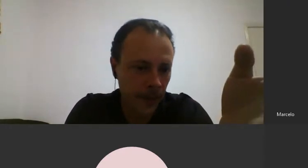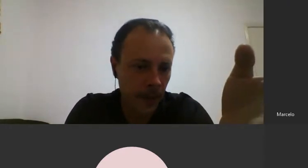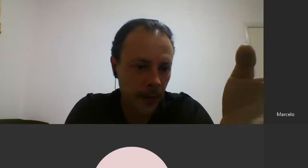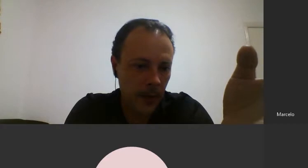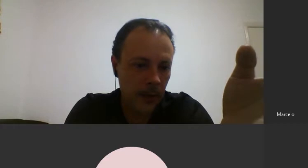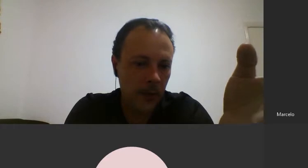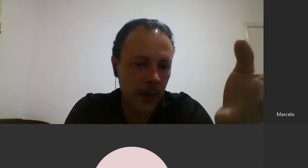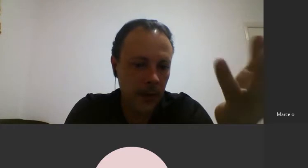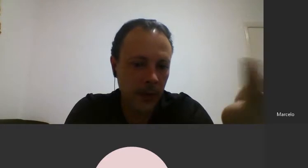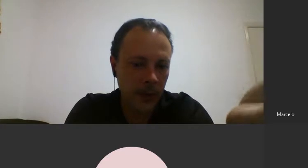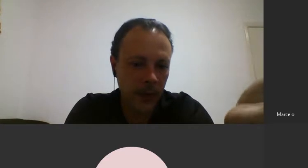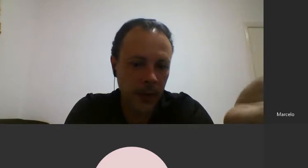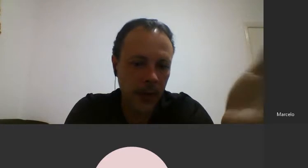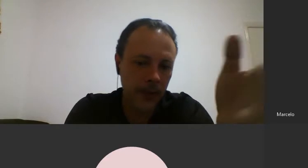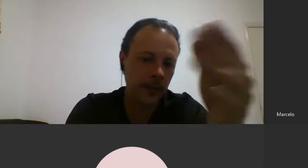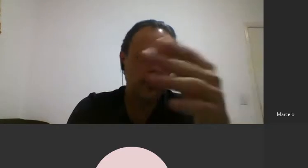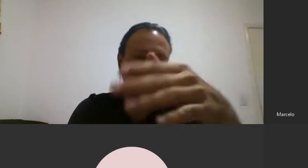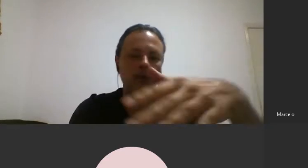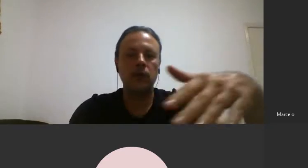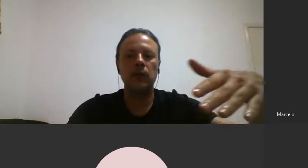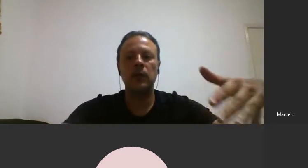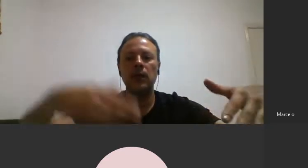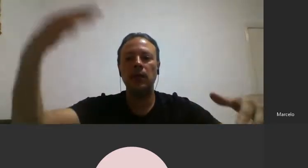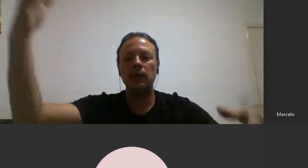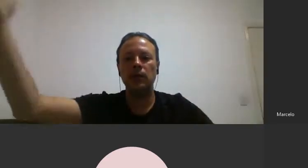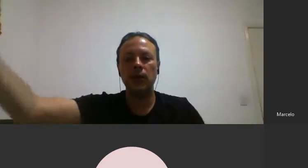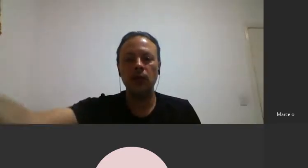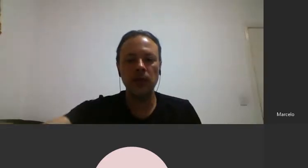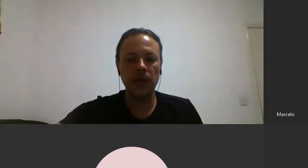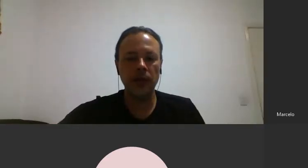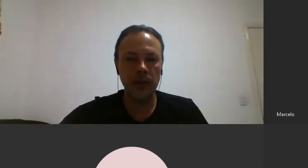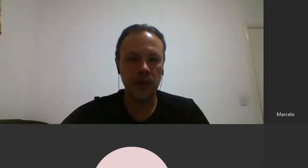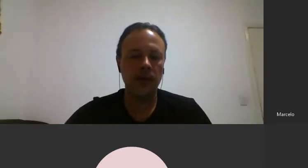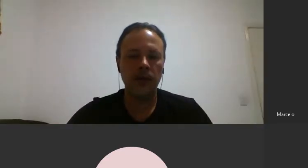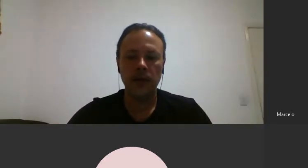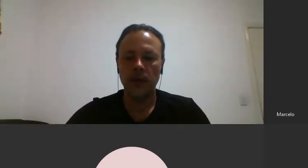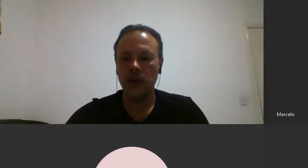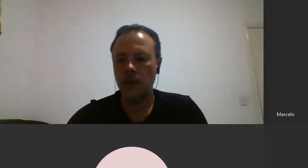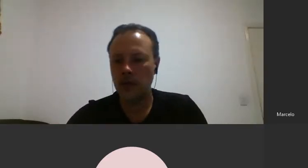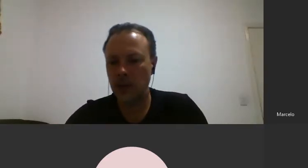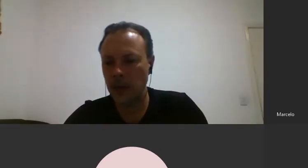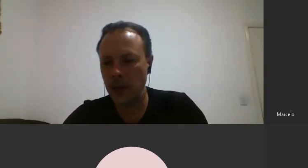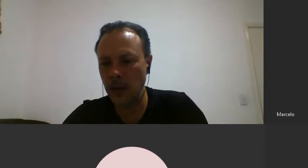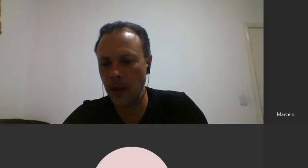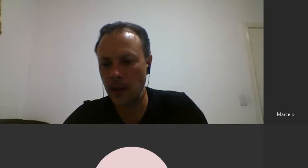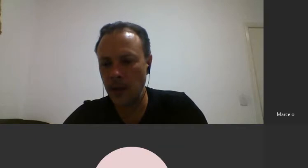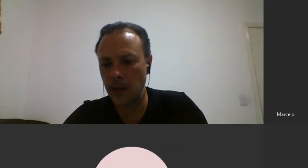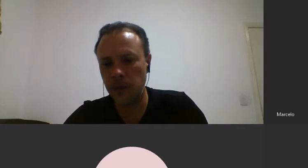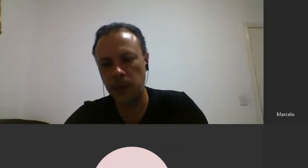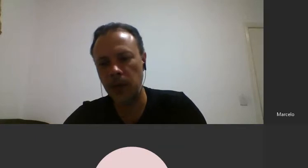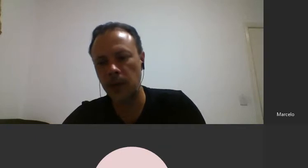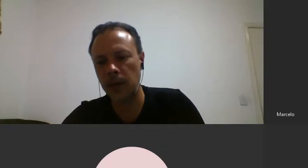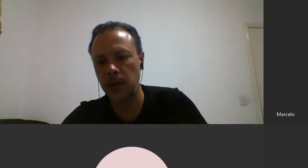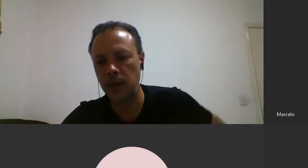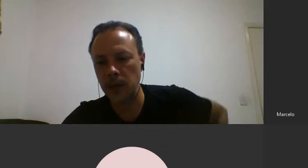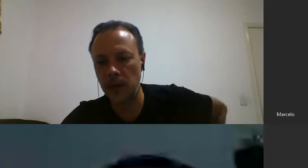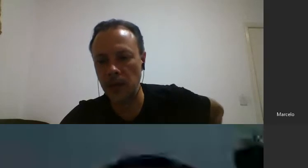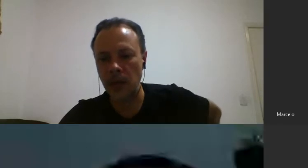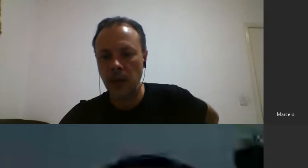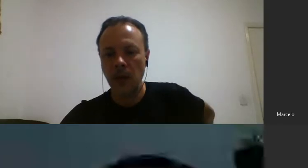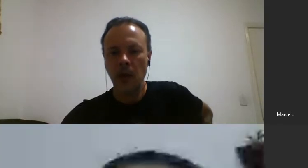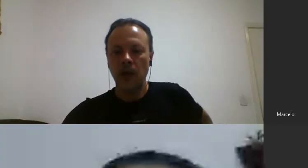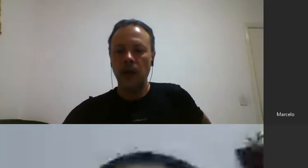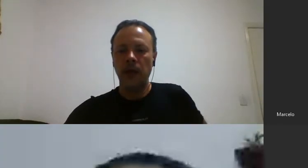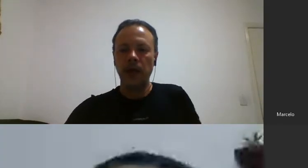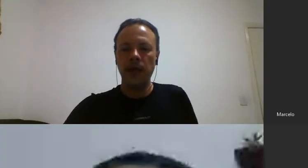bimestre, mas volto a falar. Se chegou dia 13, hoje é 31, putz, daqui 13 dias